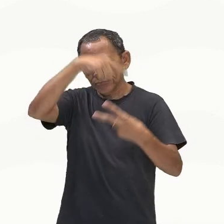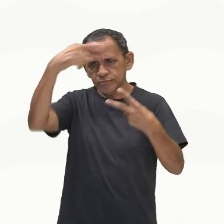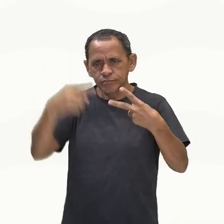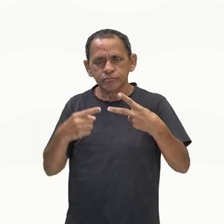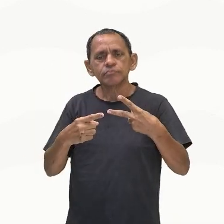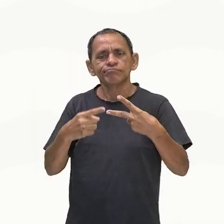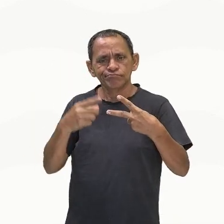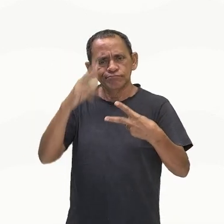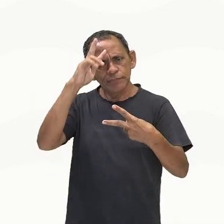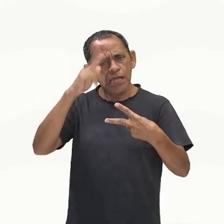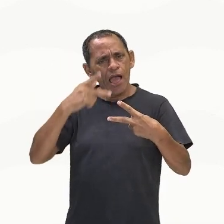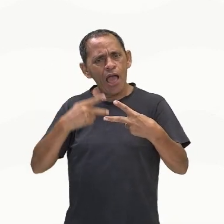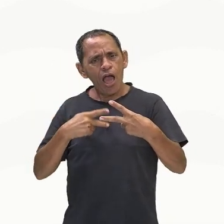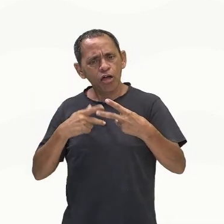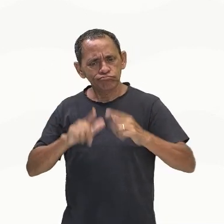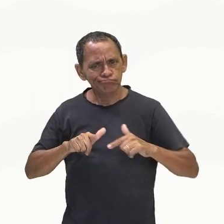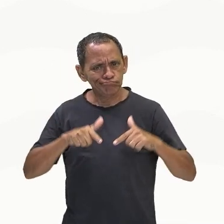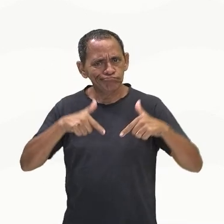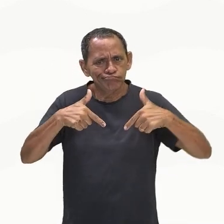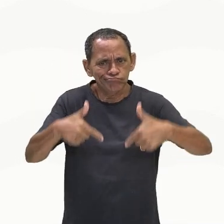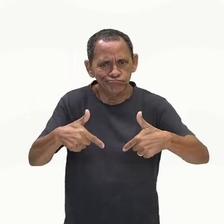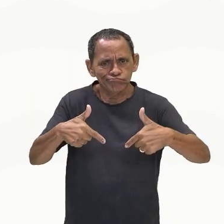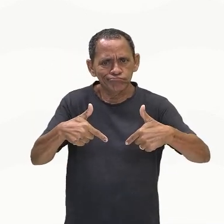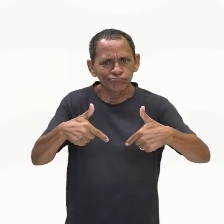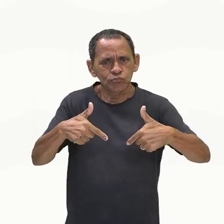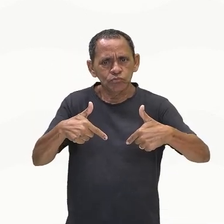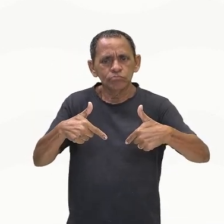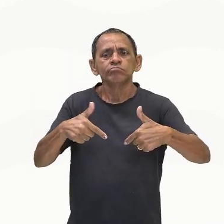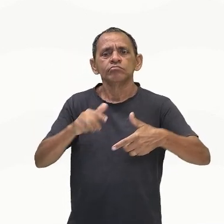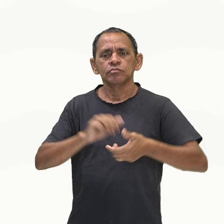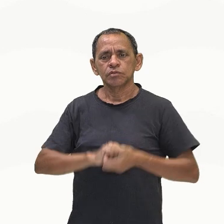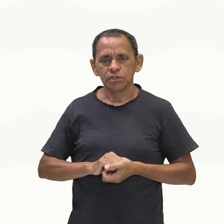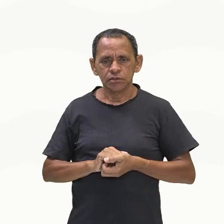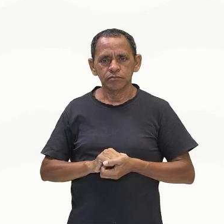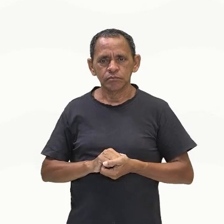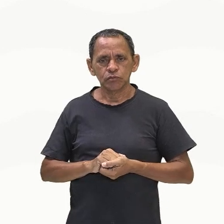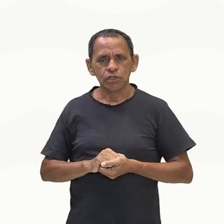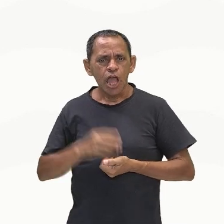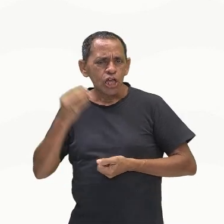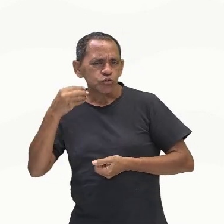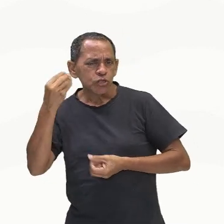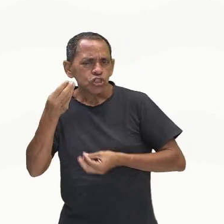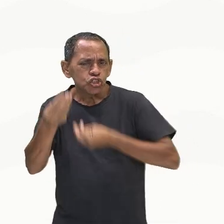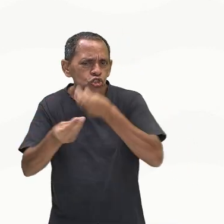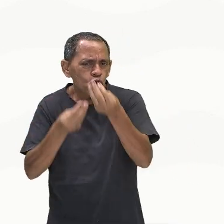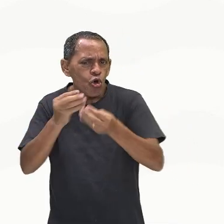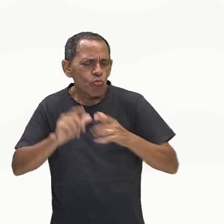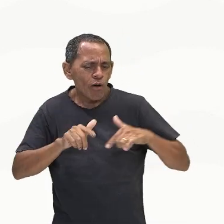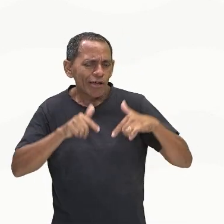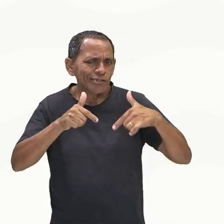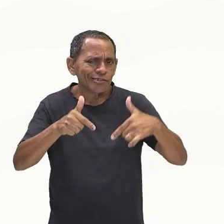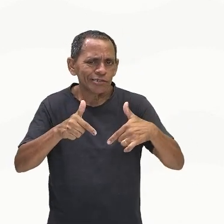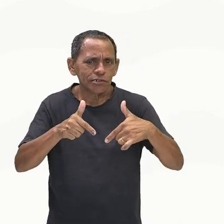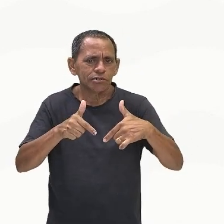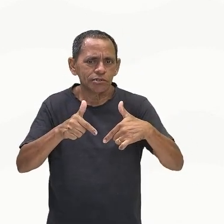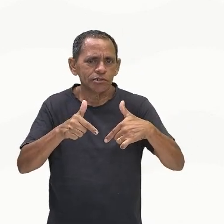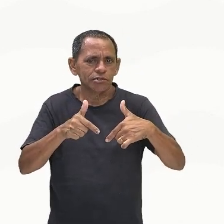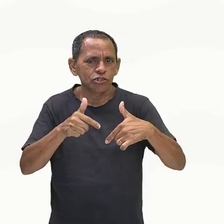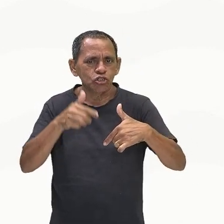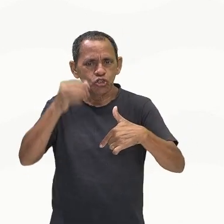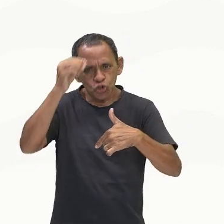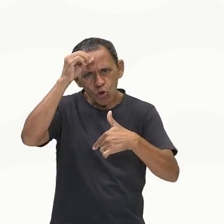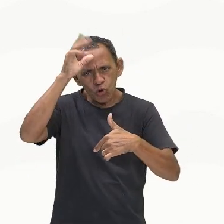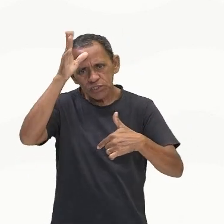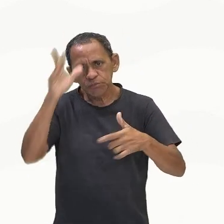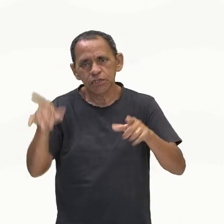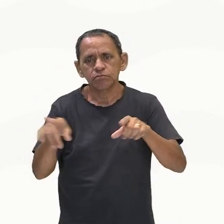é a habilidade para lidar com os próprios sentimentos, adequando as reações a cada situação. O